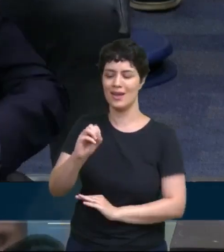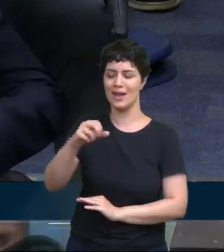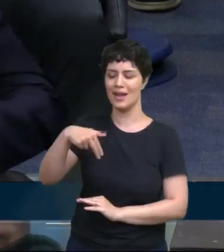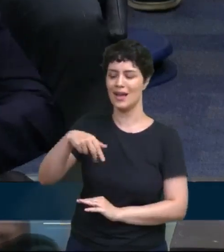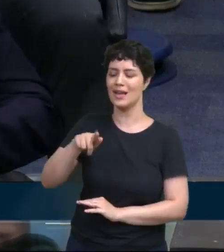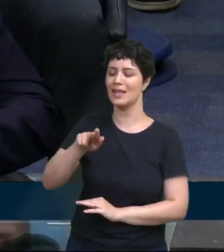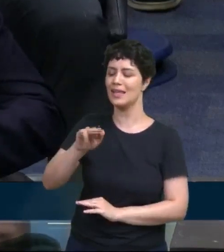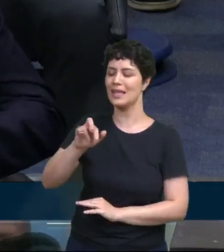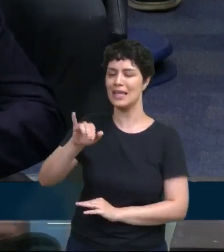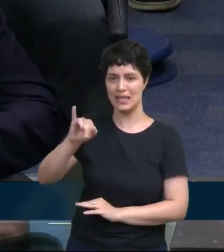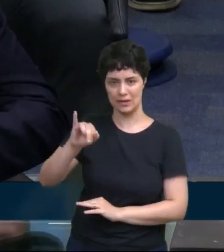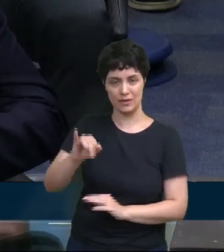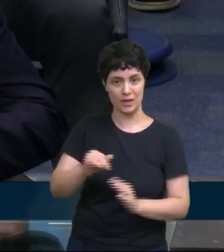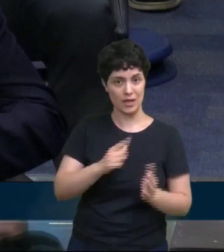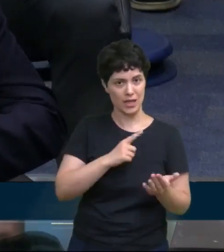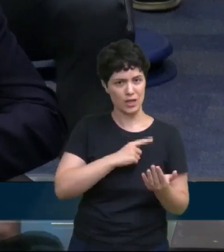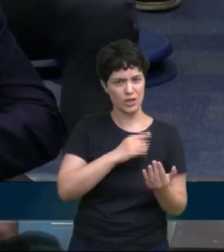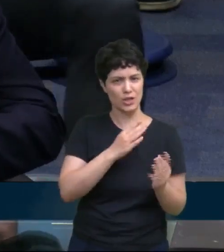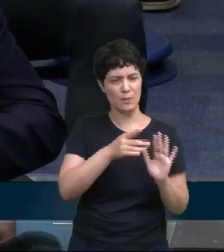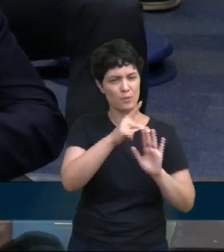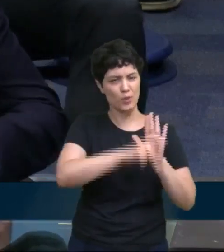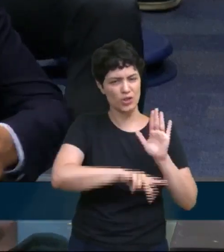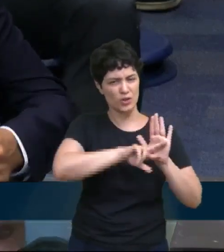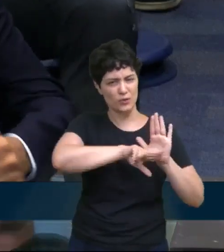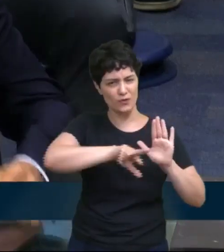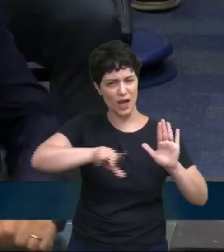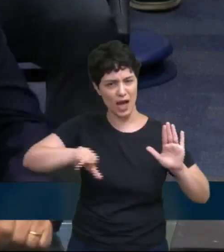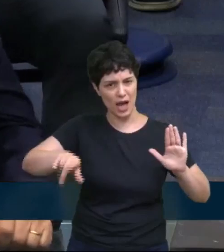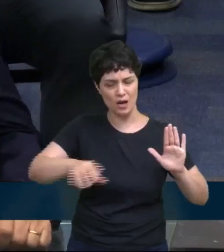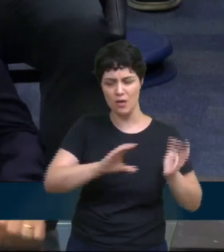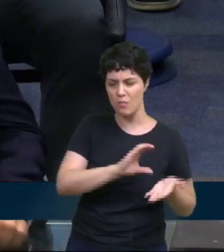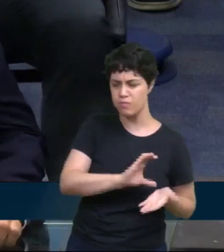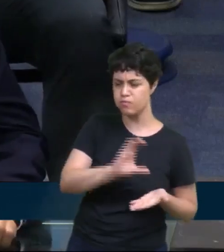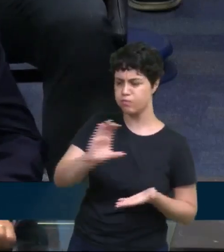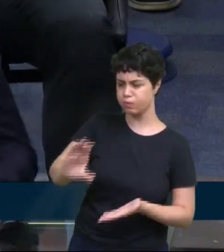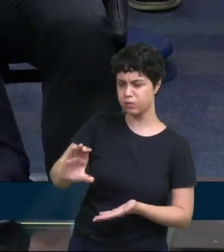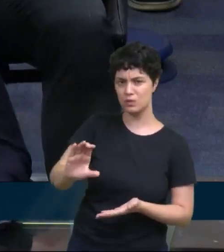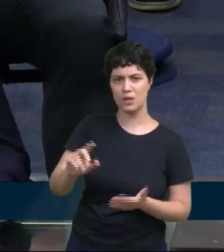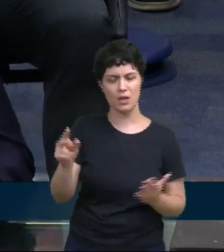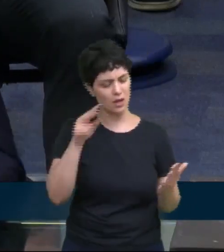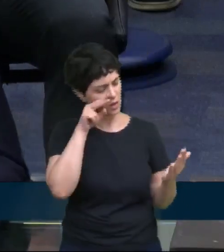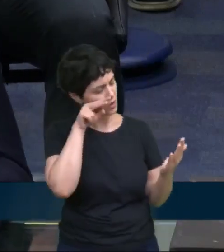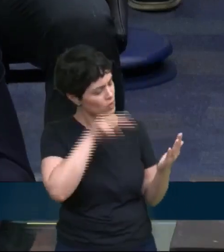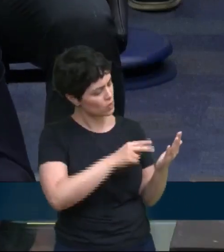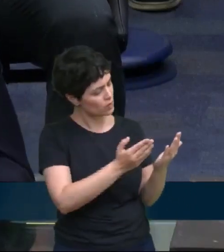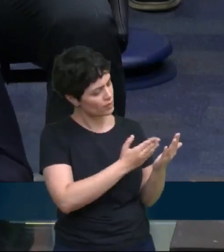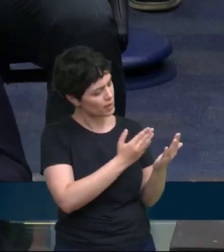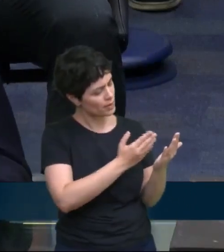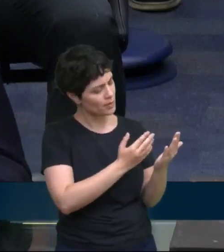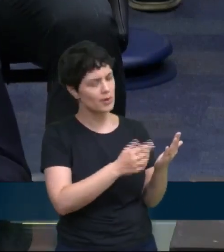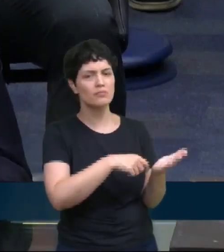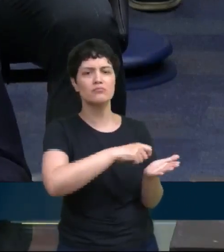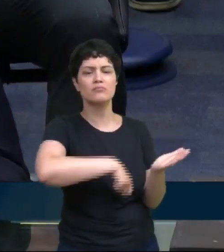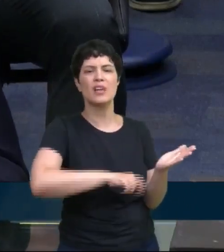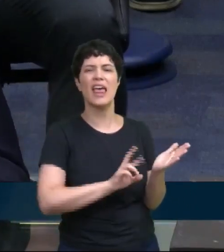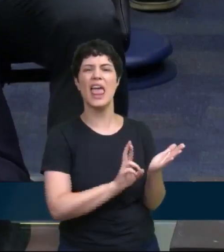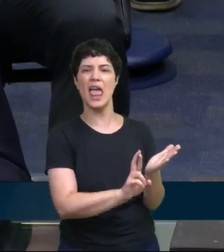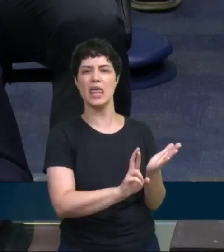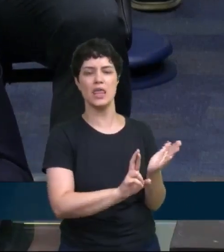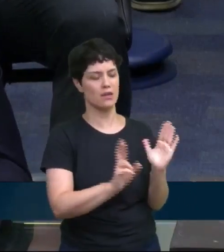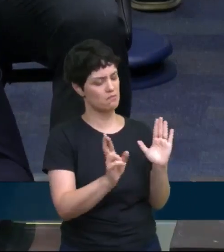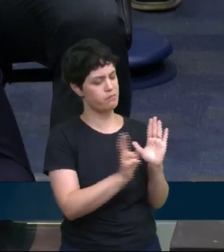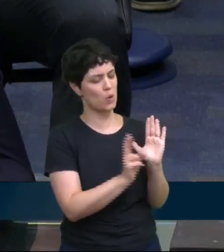ele leu, olhou e colocou um R que ele colocava, e depois destinou para as secretarias. E grande parte